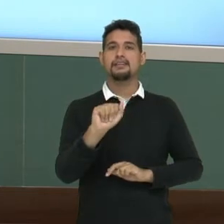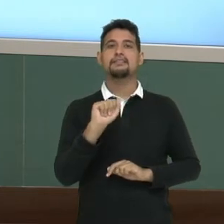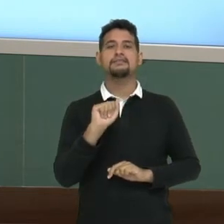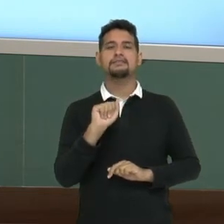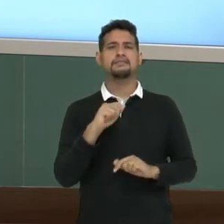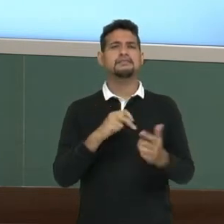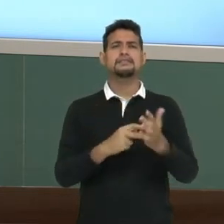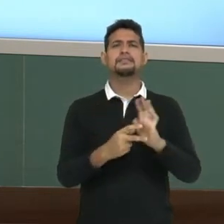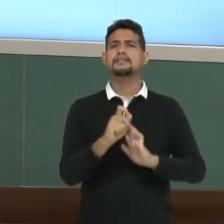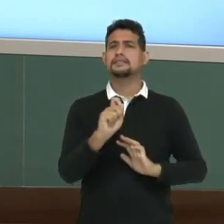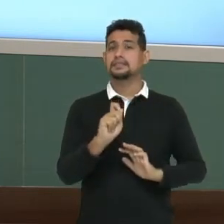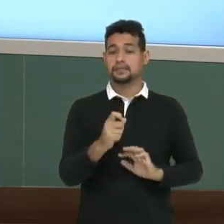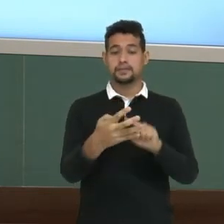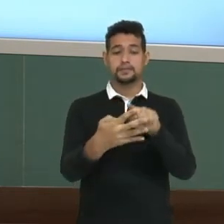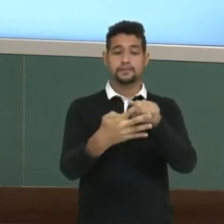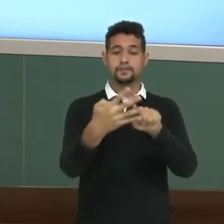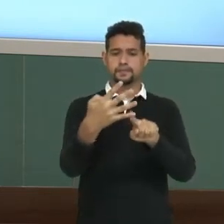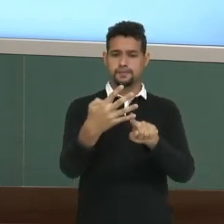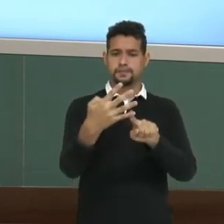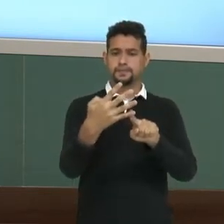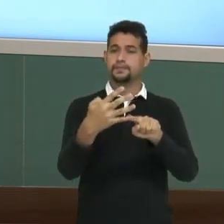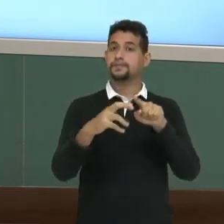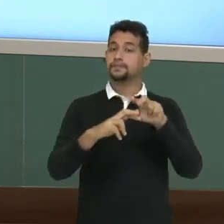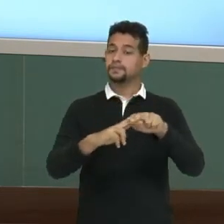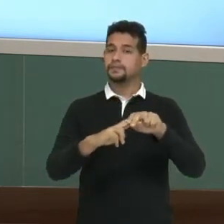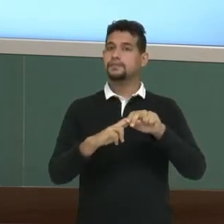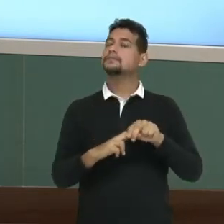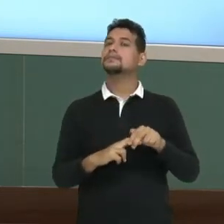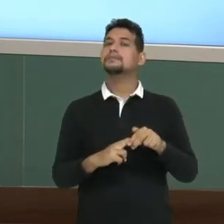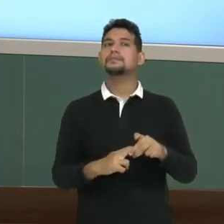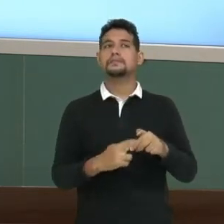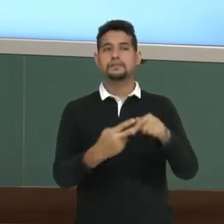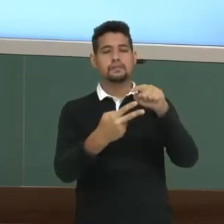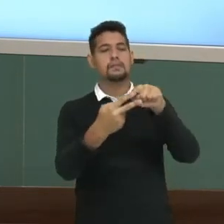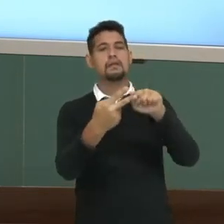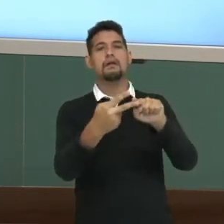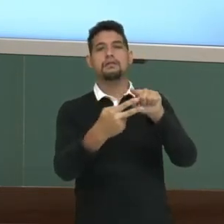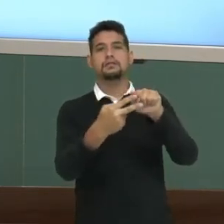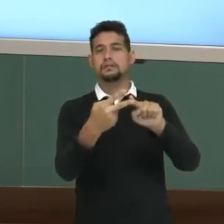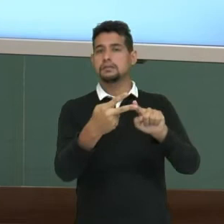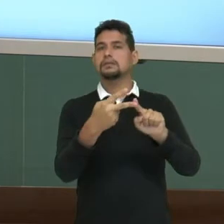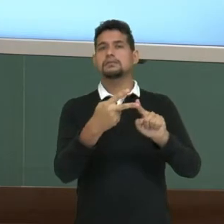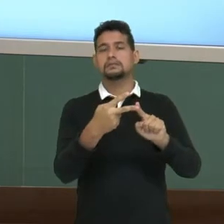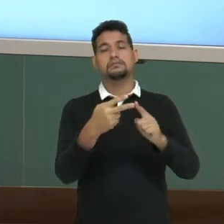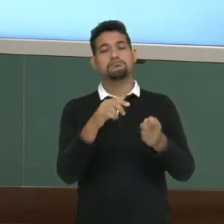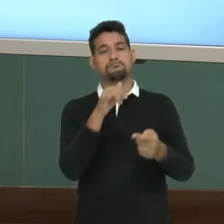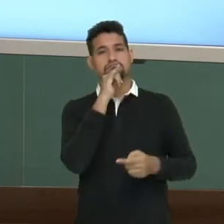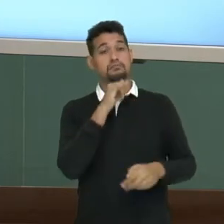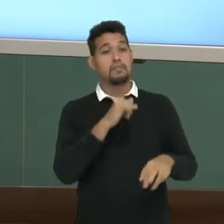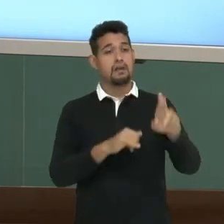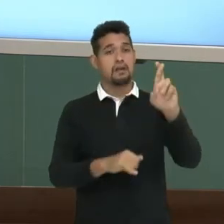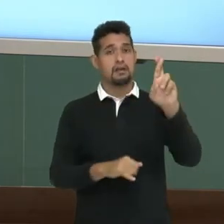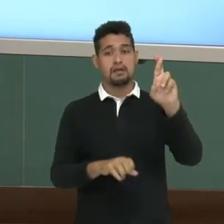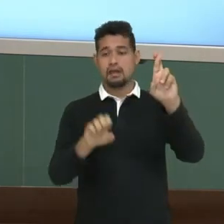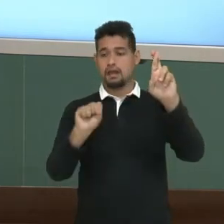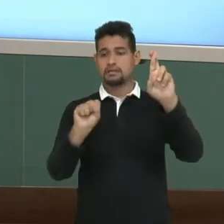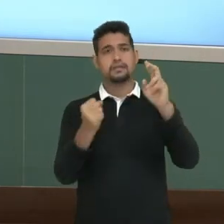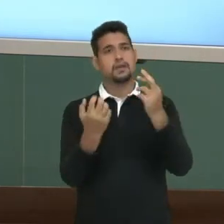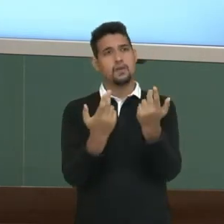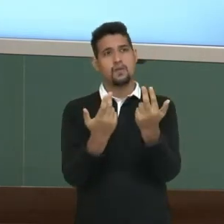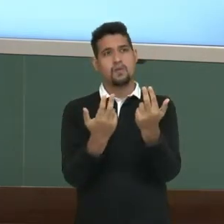coeficiente angular aqui é 4. Portanto, os dois coeficientes angulares da reta R e da reta S são